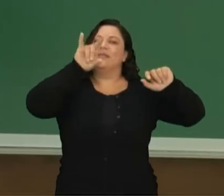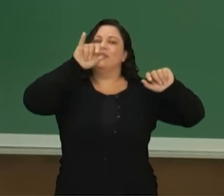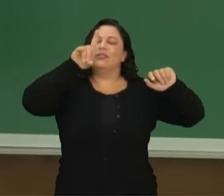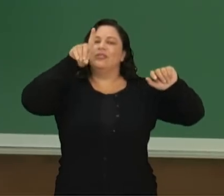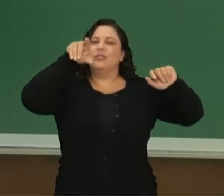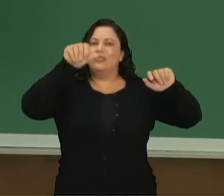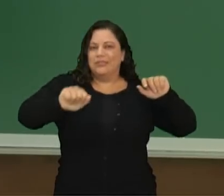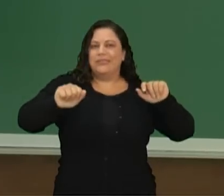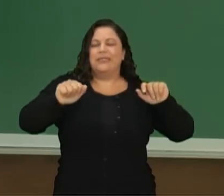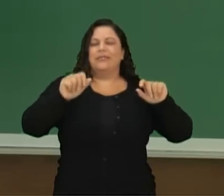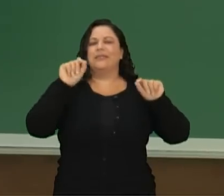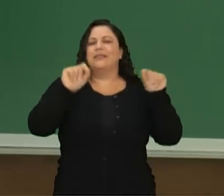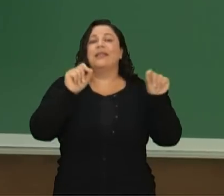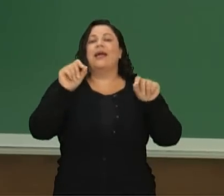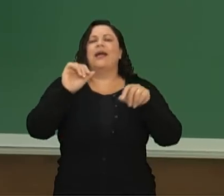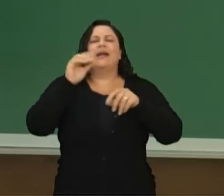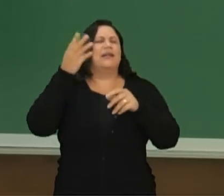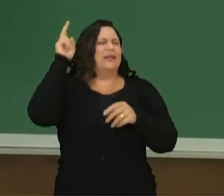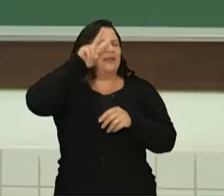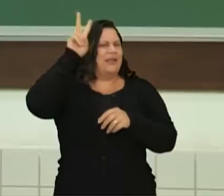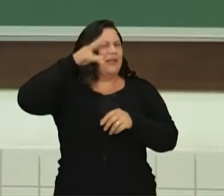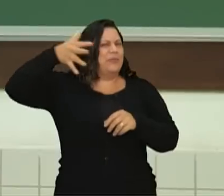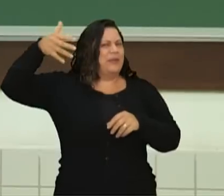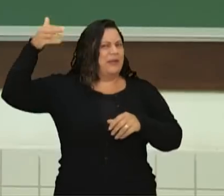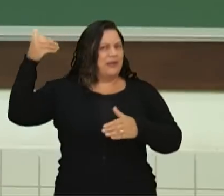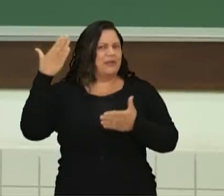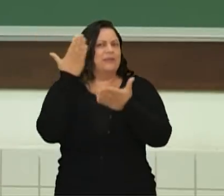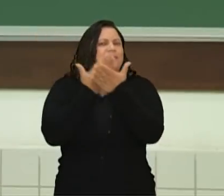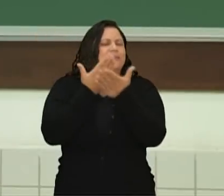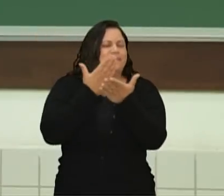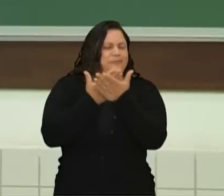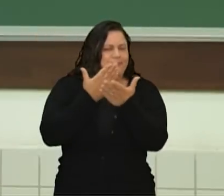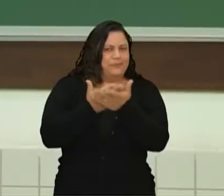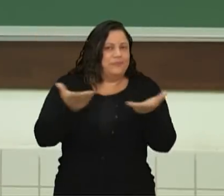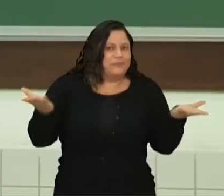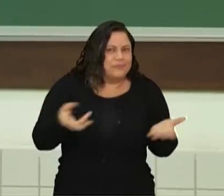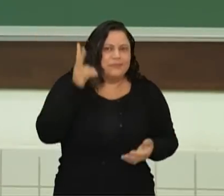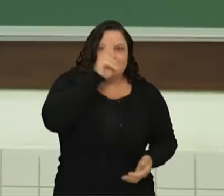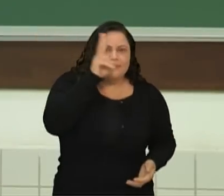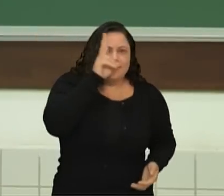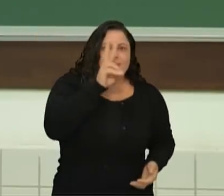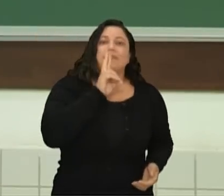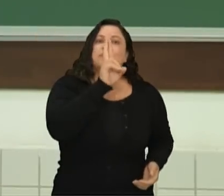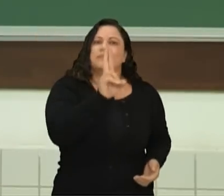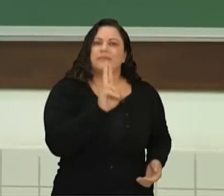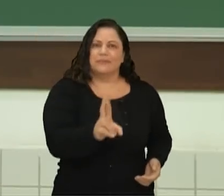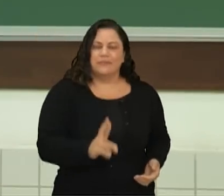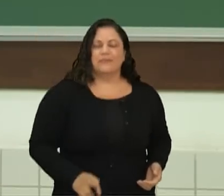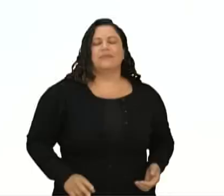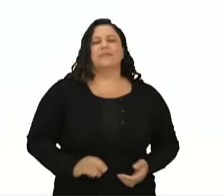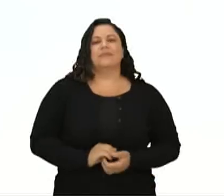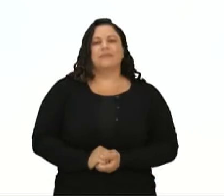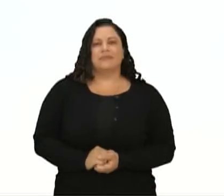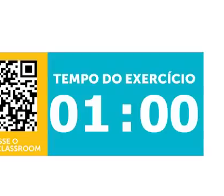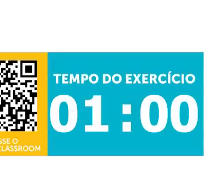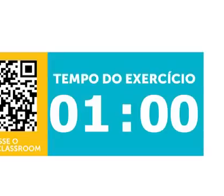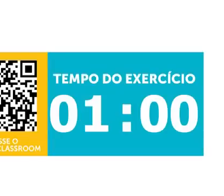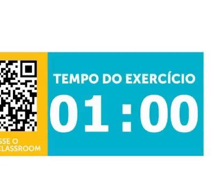aula anterior, vamos ver se vocês lembram quais são? Então, resolvam lá que nós voltamos.